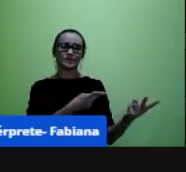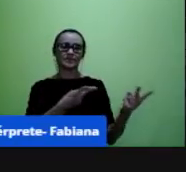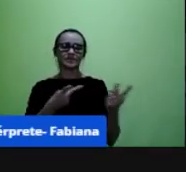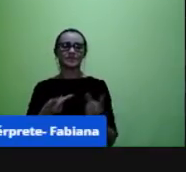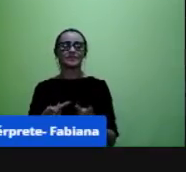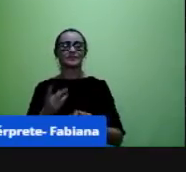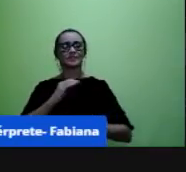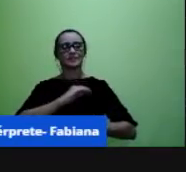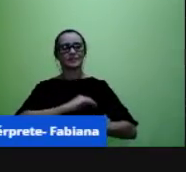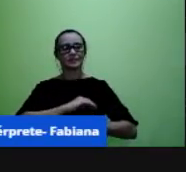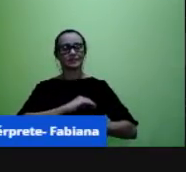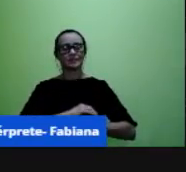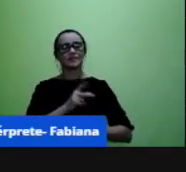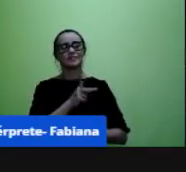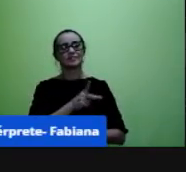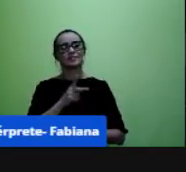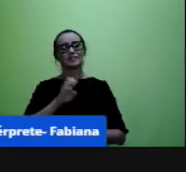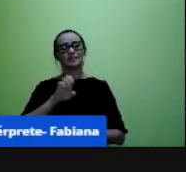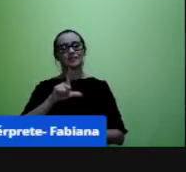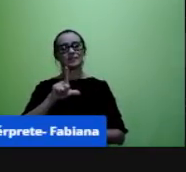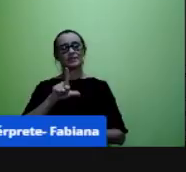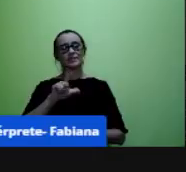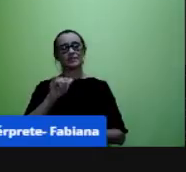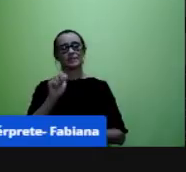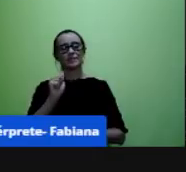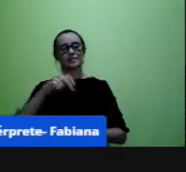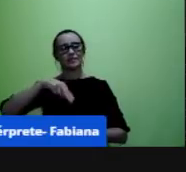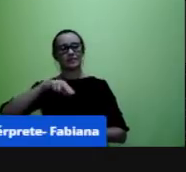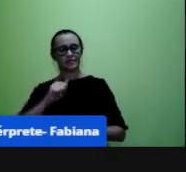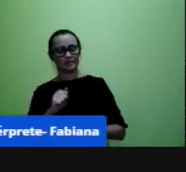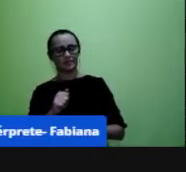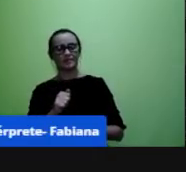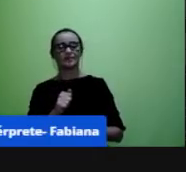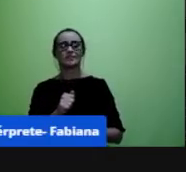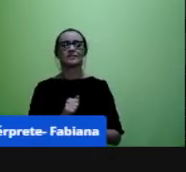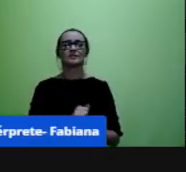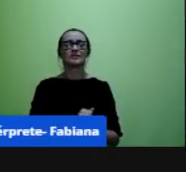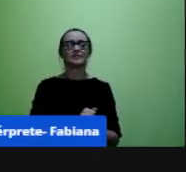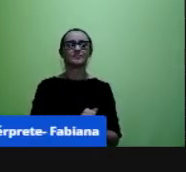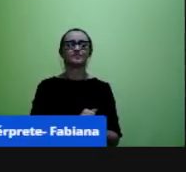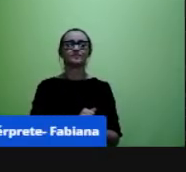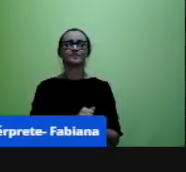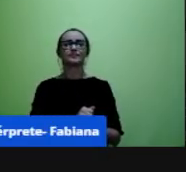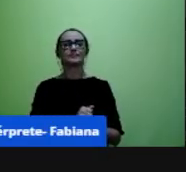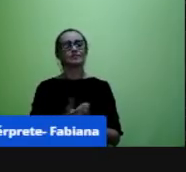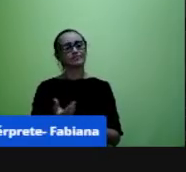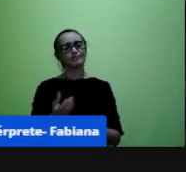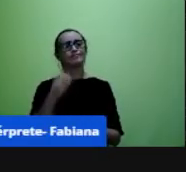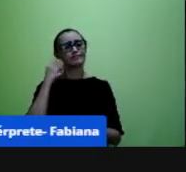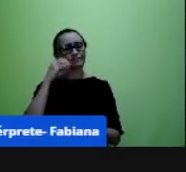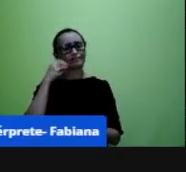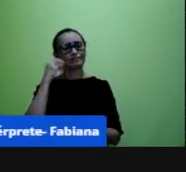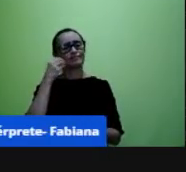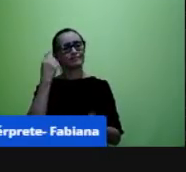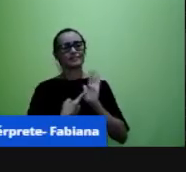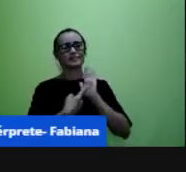CEMED, a professora Eliana, que fez contato direto comigo, para que eu pudesse relatar um pouquinho dessa experiência. Então, vamos